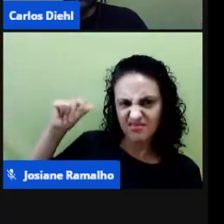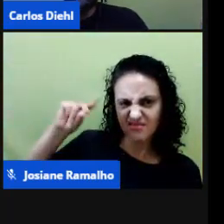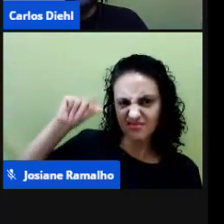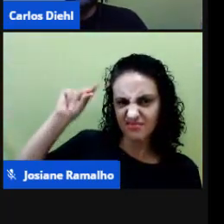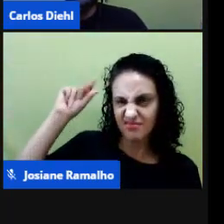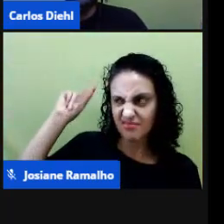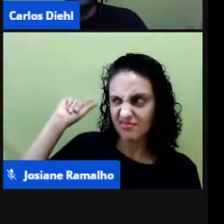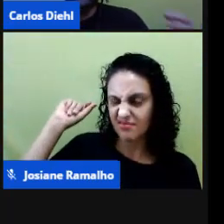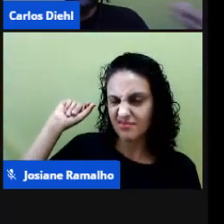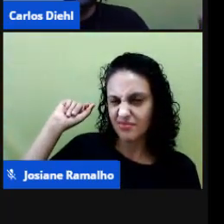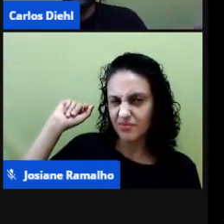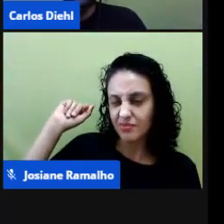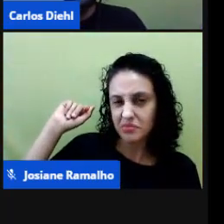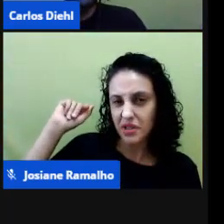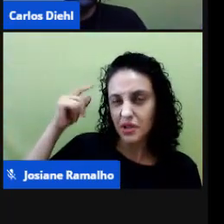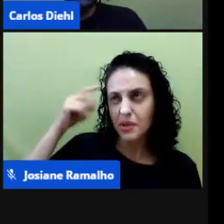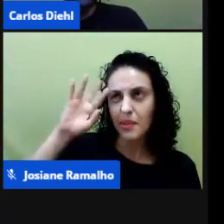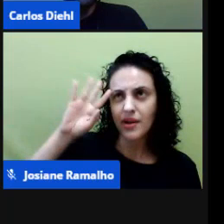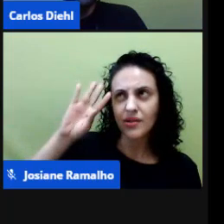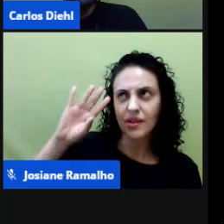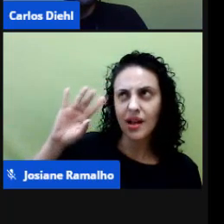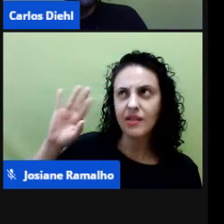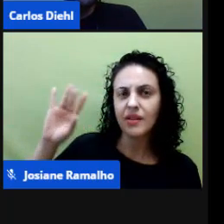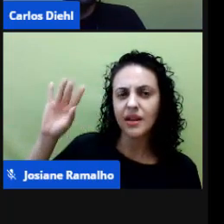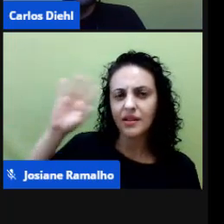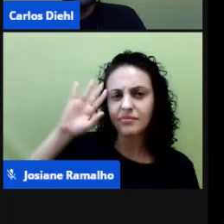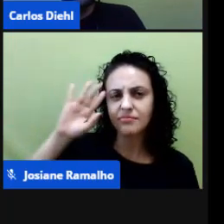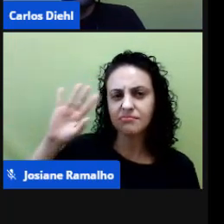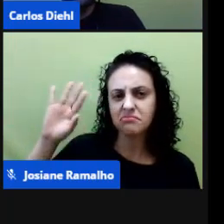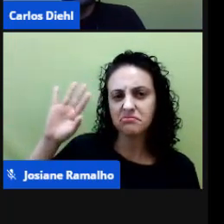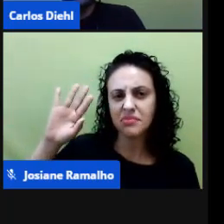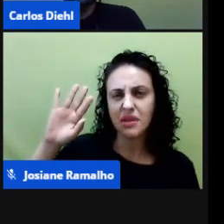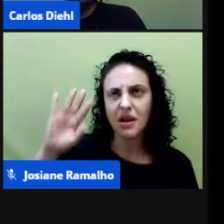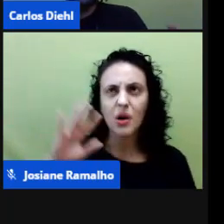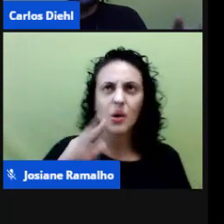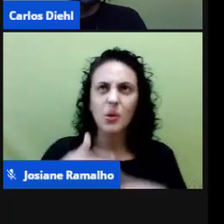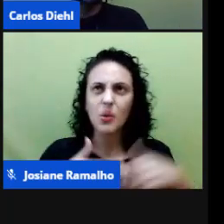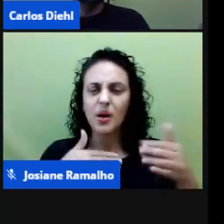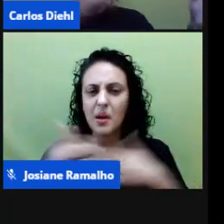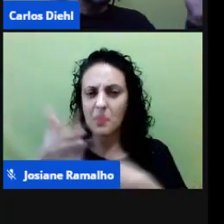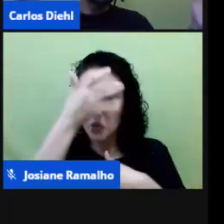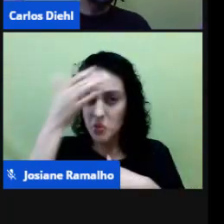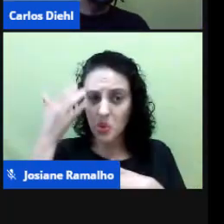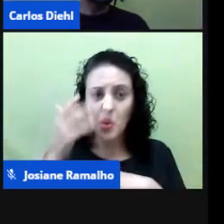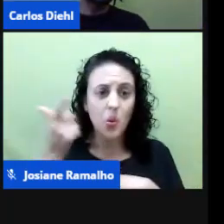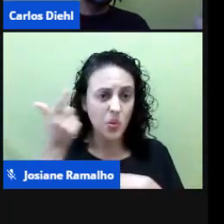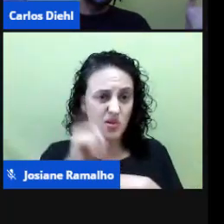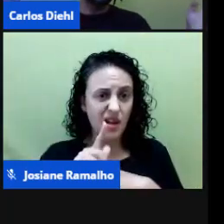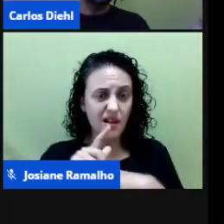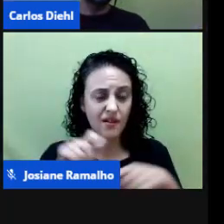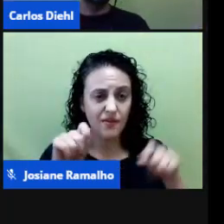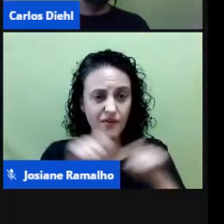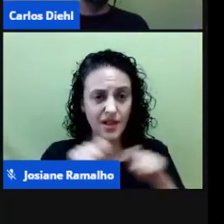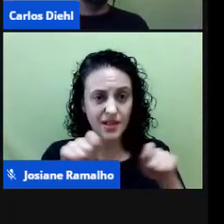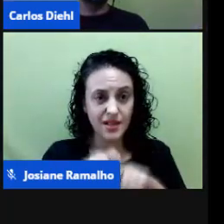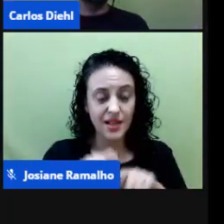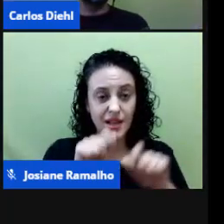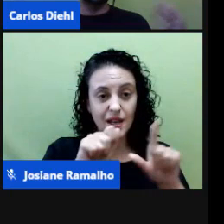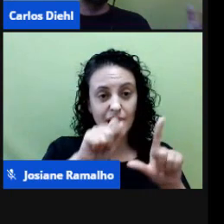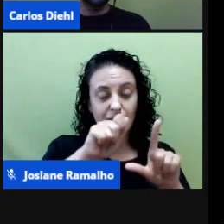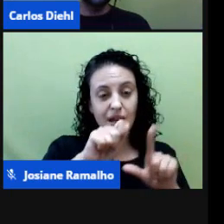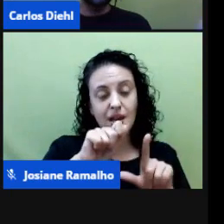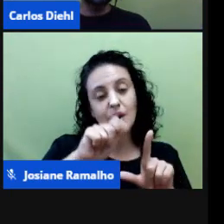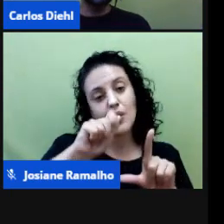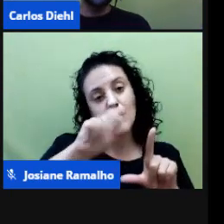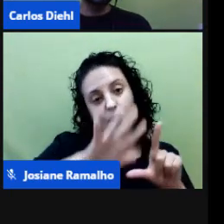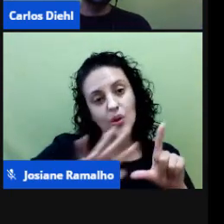deduzia que era possível, que qualquer um poderia fazer o audiovisual, os 15 minutos de fama que o